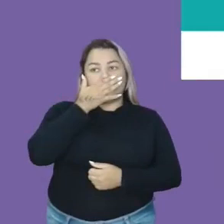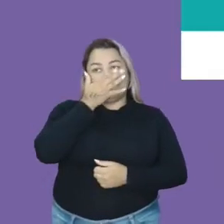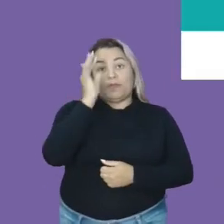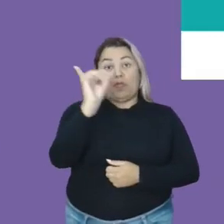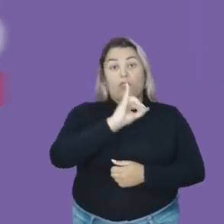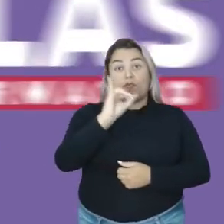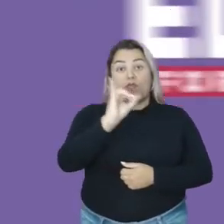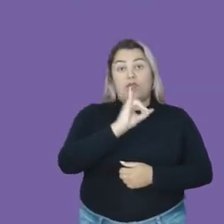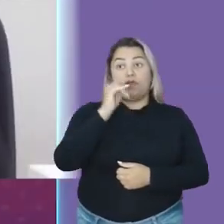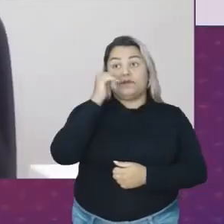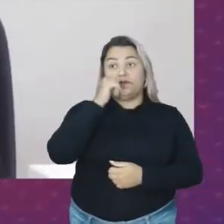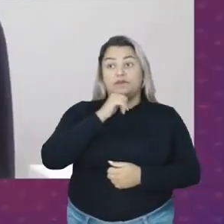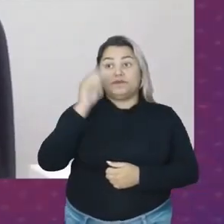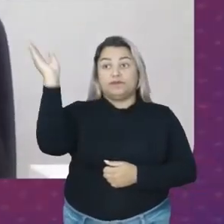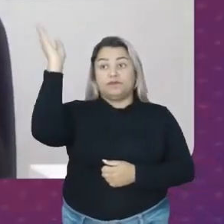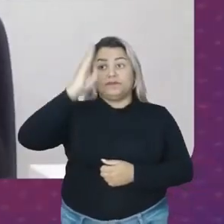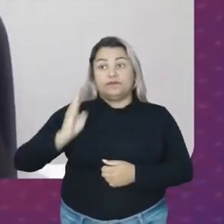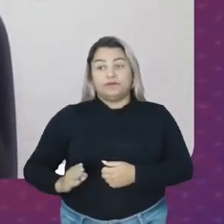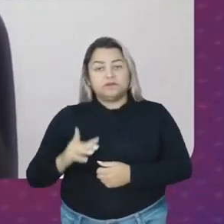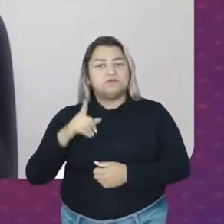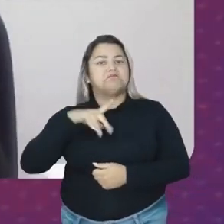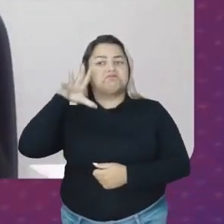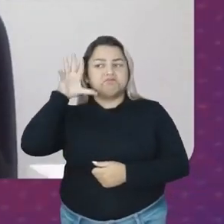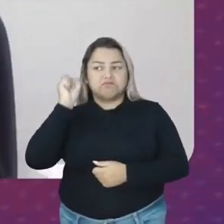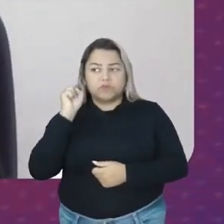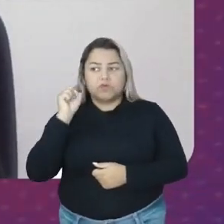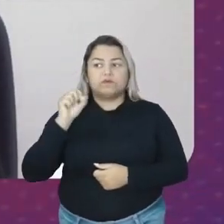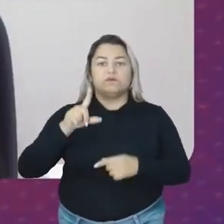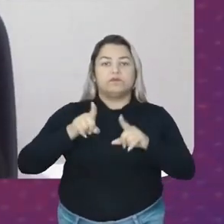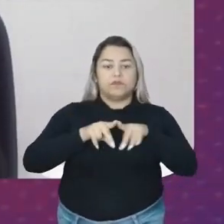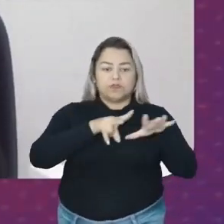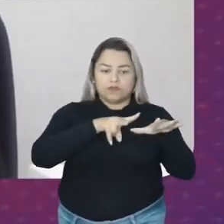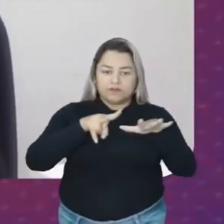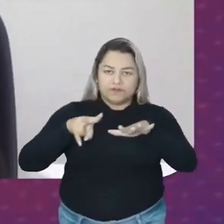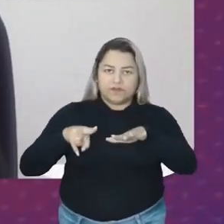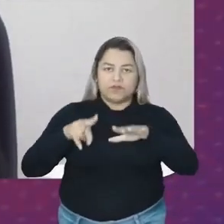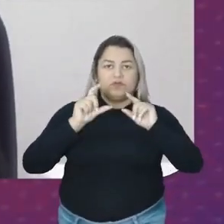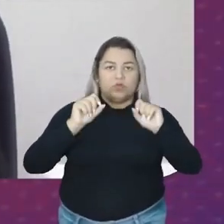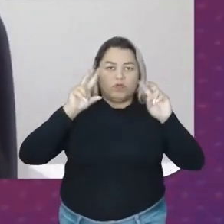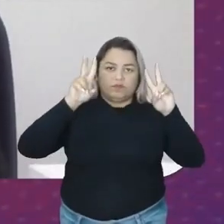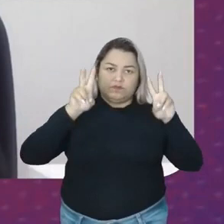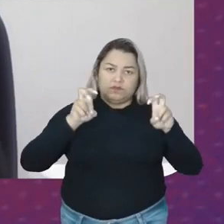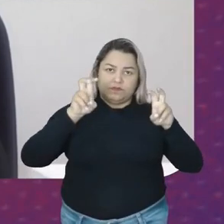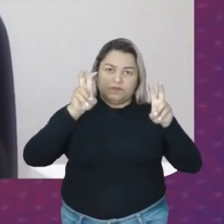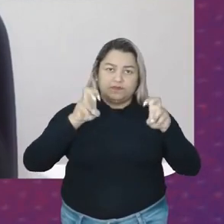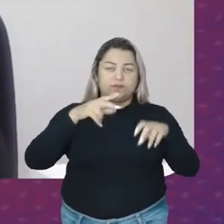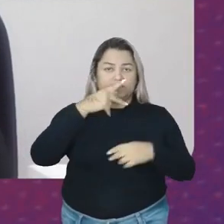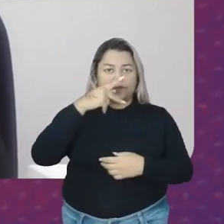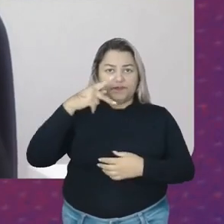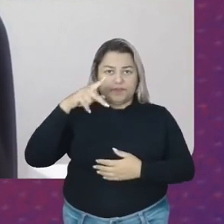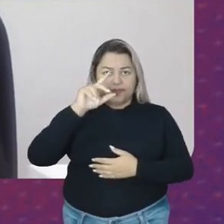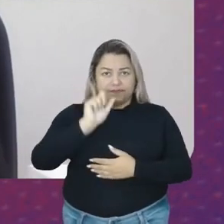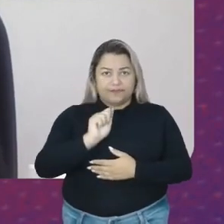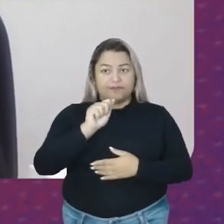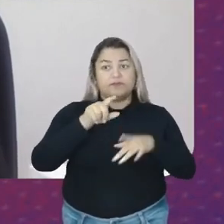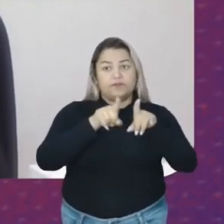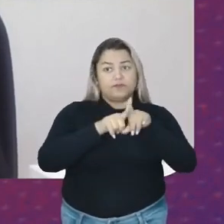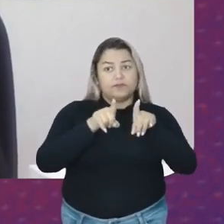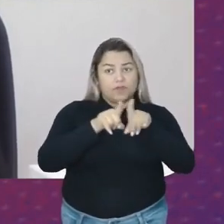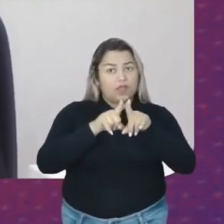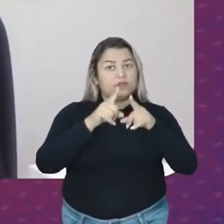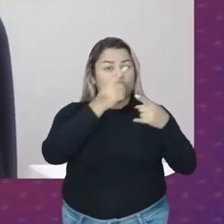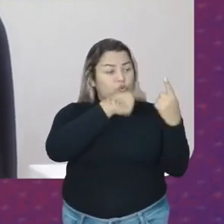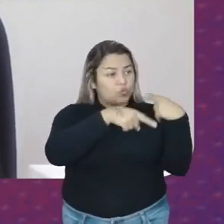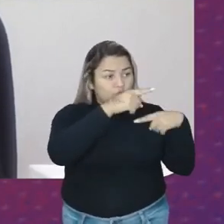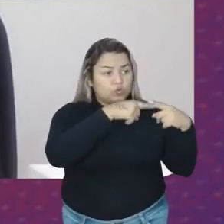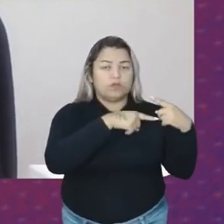Olá, mulheres do Brasil, que têm nos escutado aí nessa semana sobre o PPA que está sendo